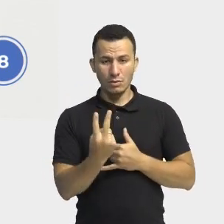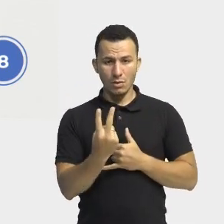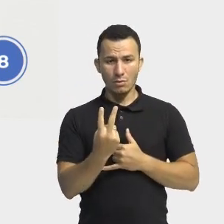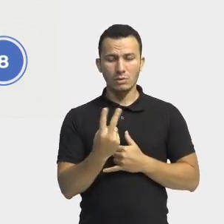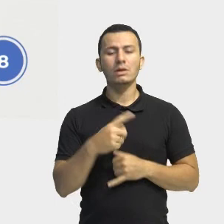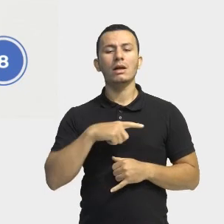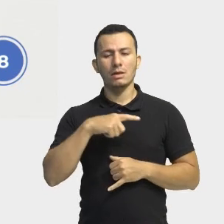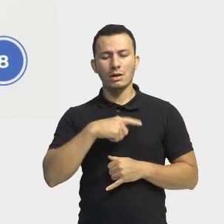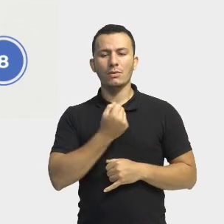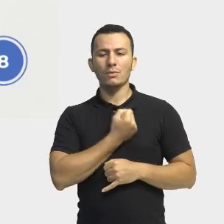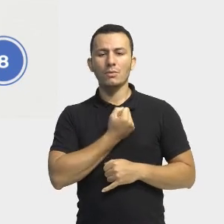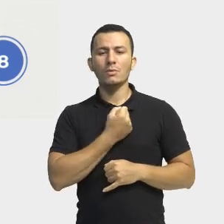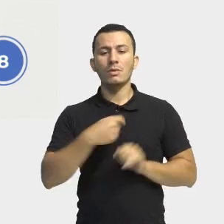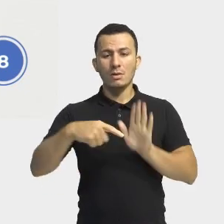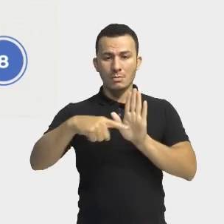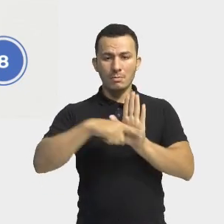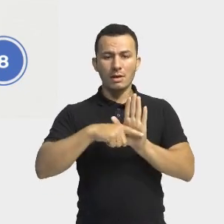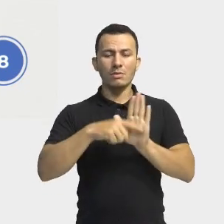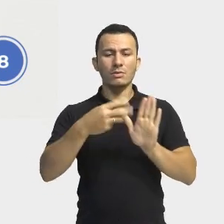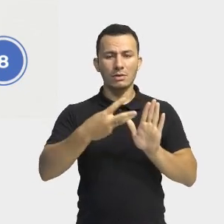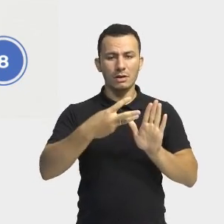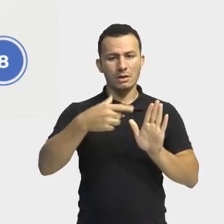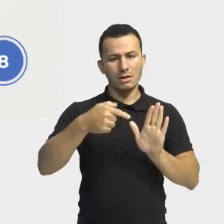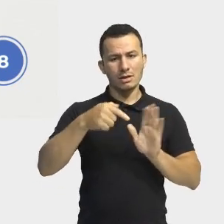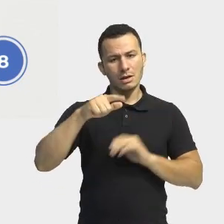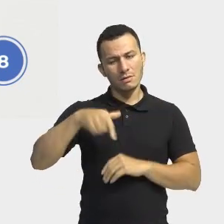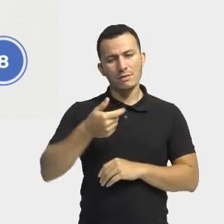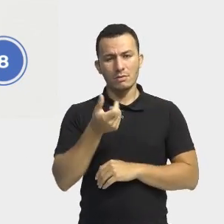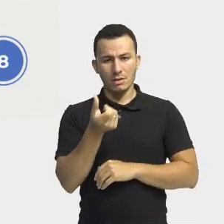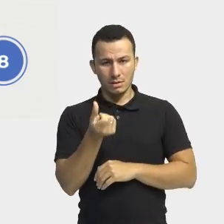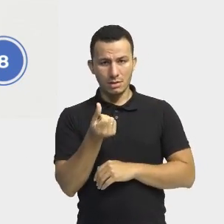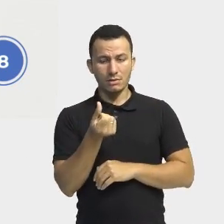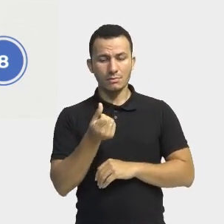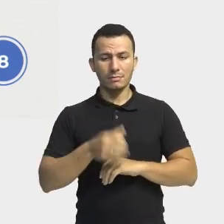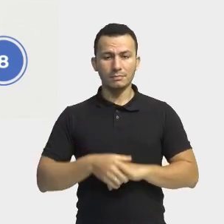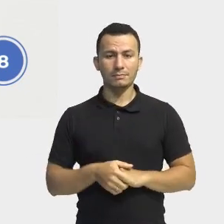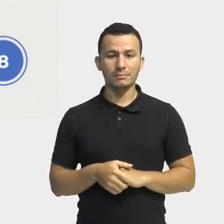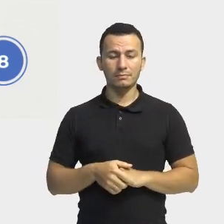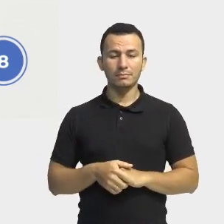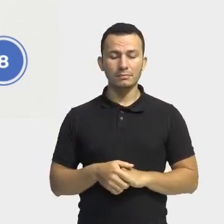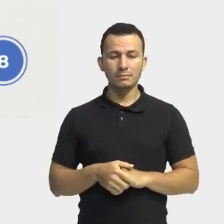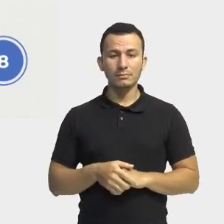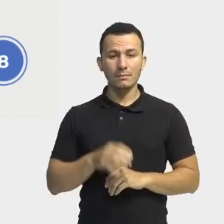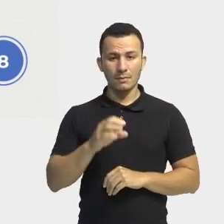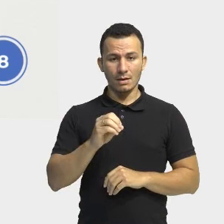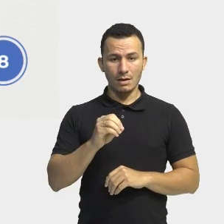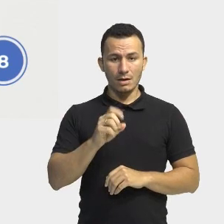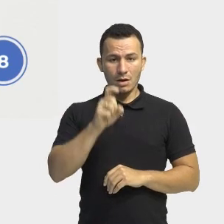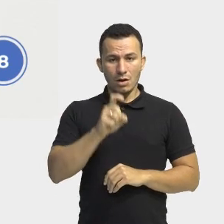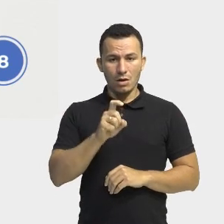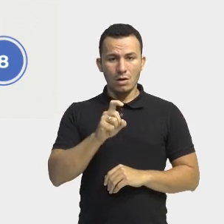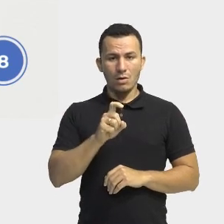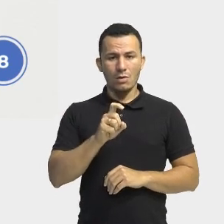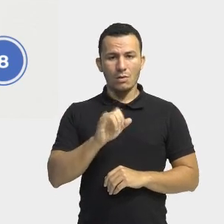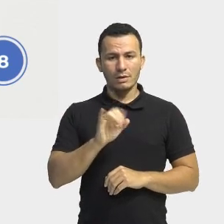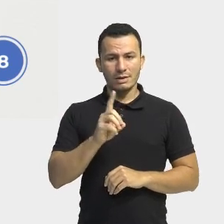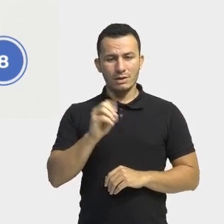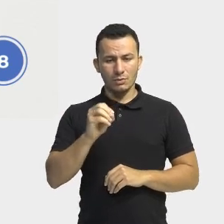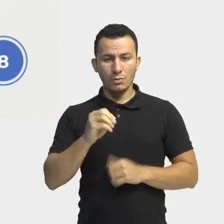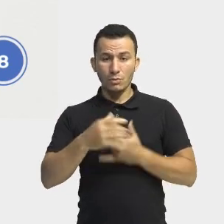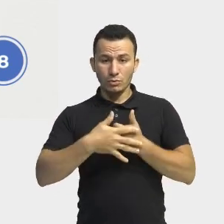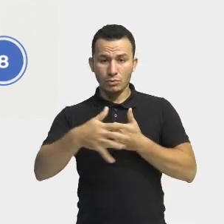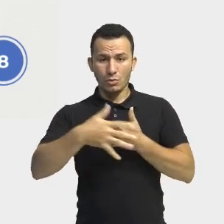menos 37,6 quilocalorias por mol. O óxido de cobre 2 é